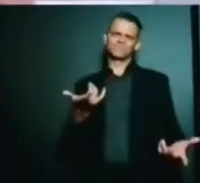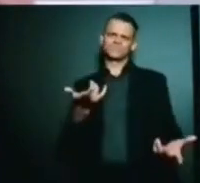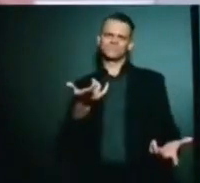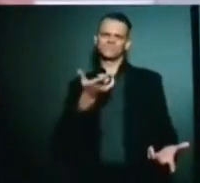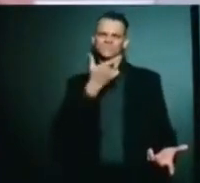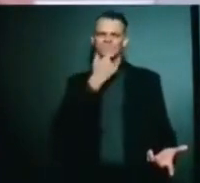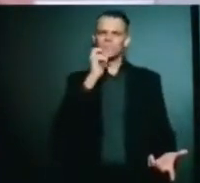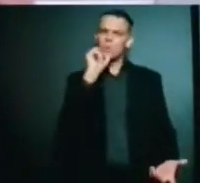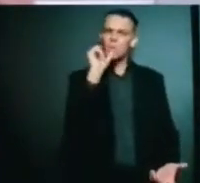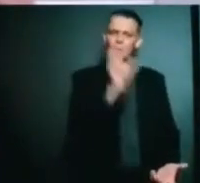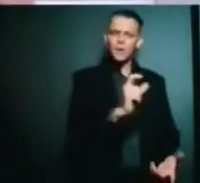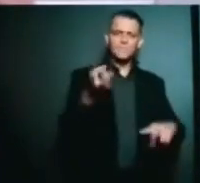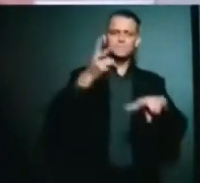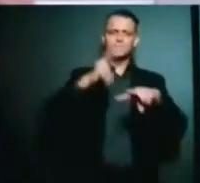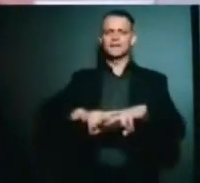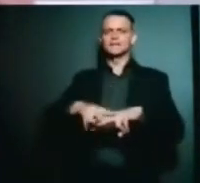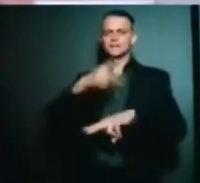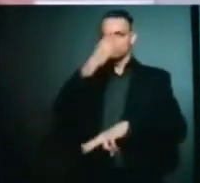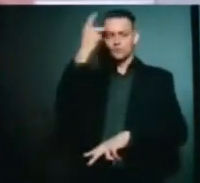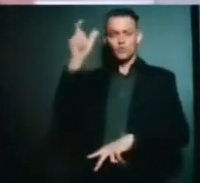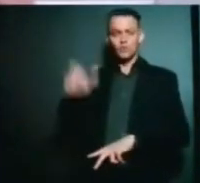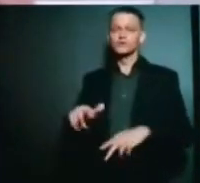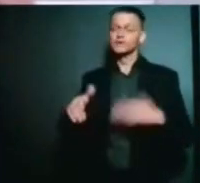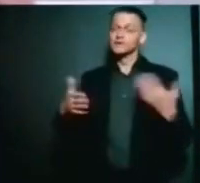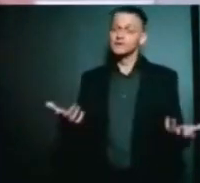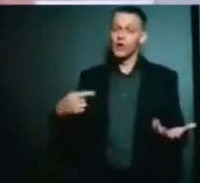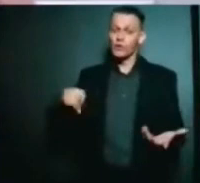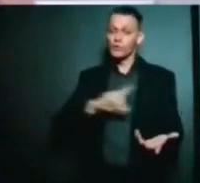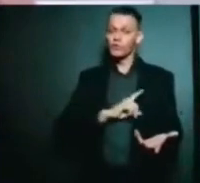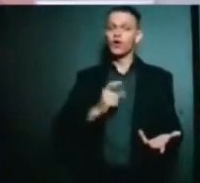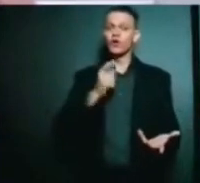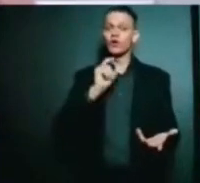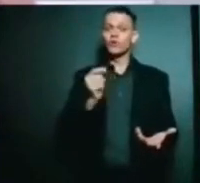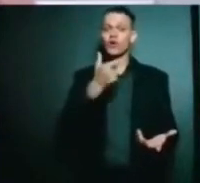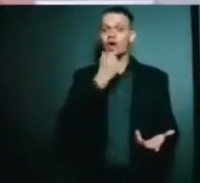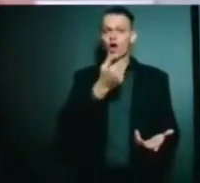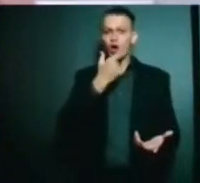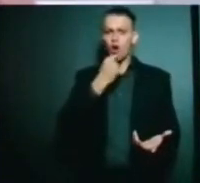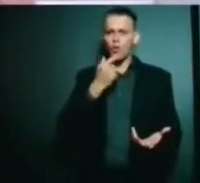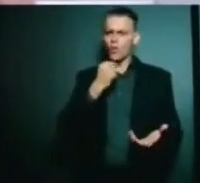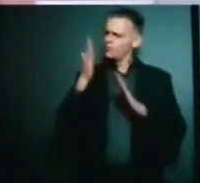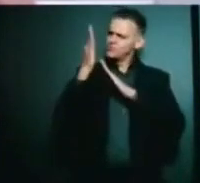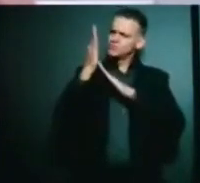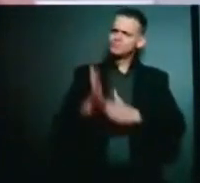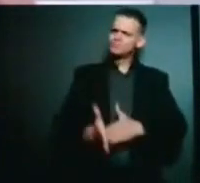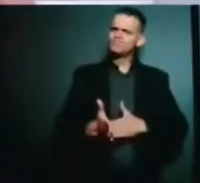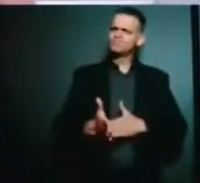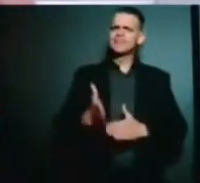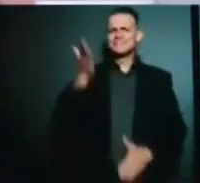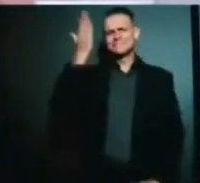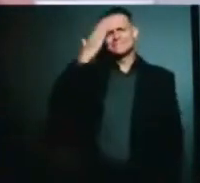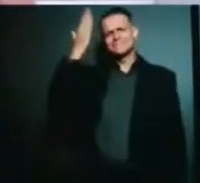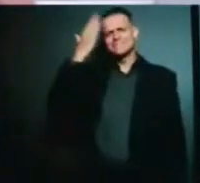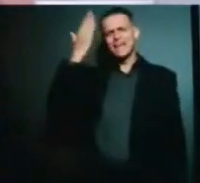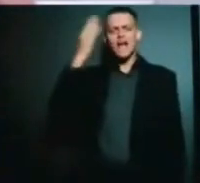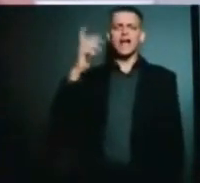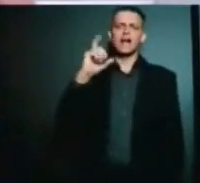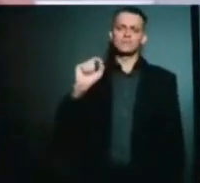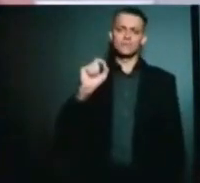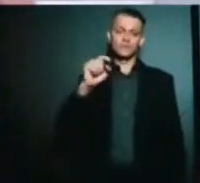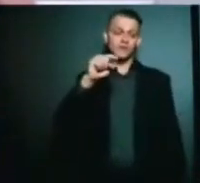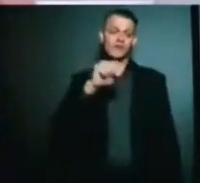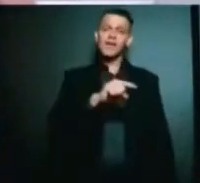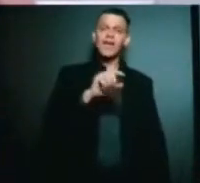mande prender uma pessoa. Então, se nós tivéssemos homens na posição deles, eles saberiam que isso